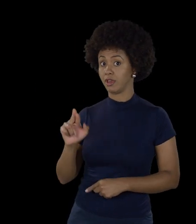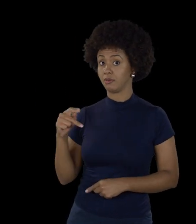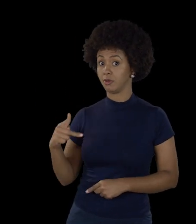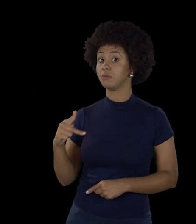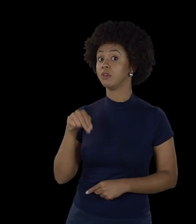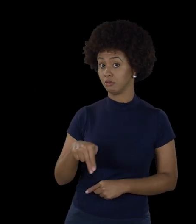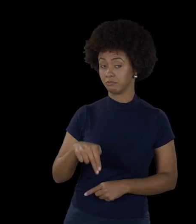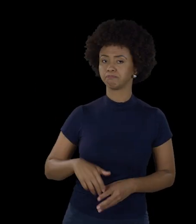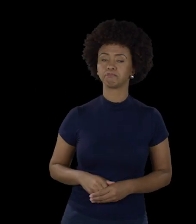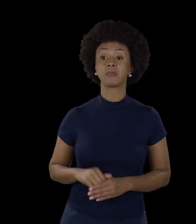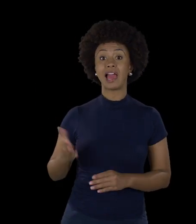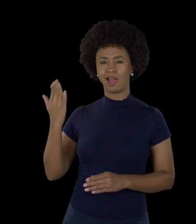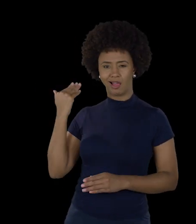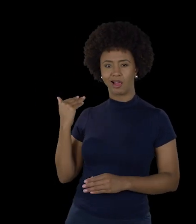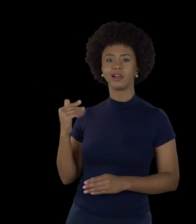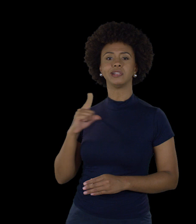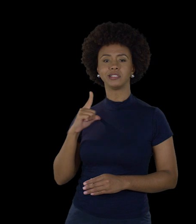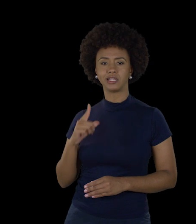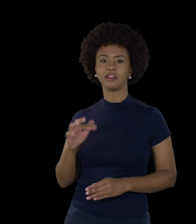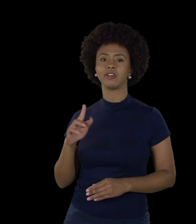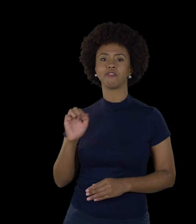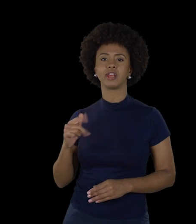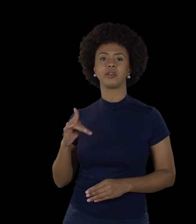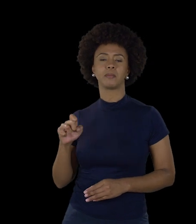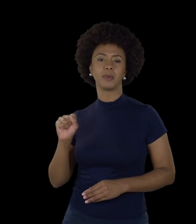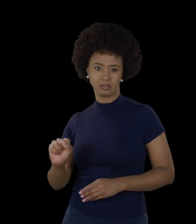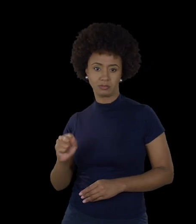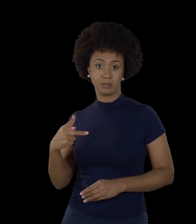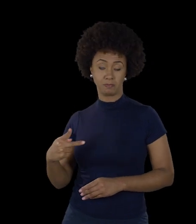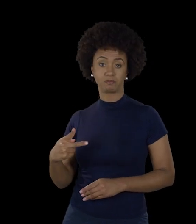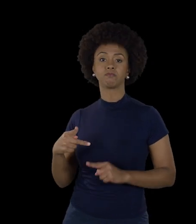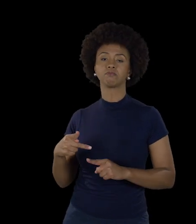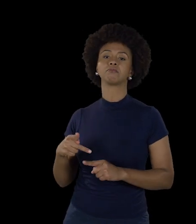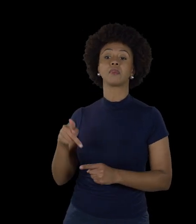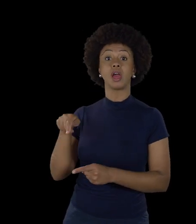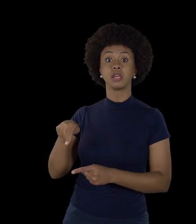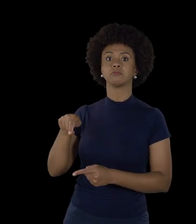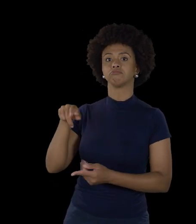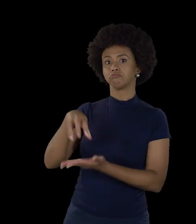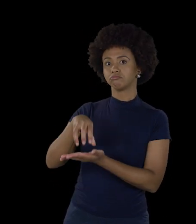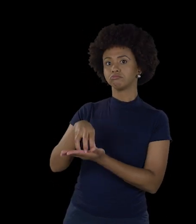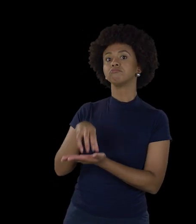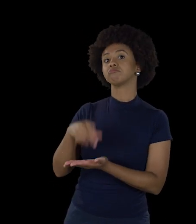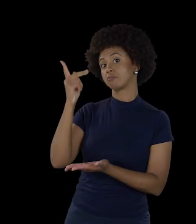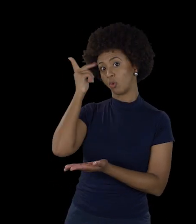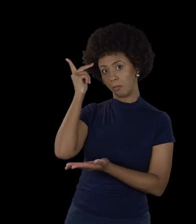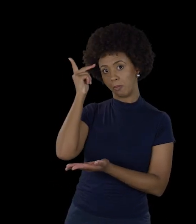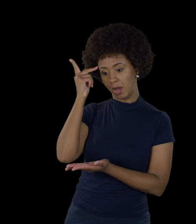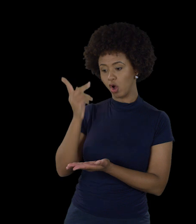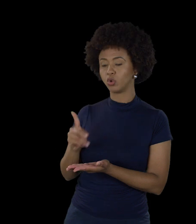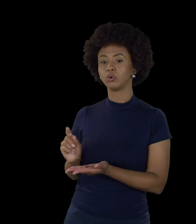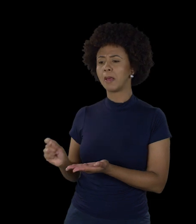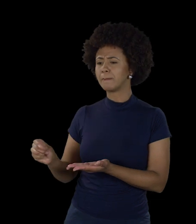gente contou com a parceria da FREPESP, que é a entidade paulista que congrega aí os RPPnistas